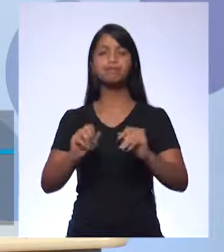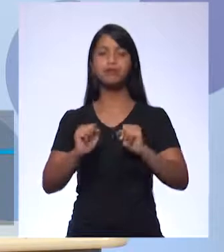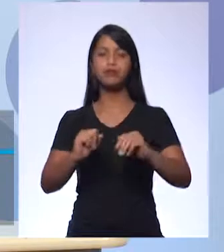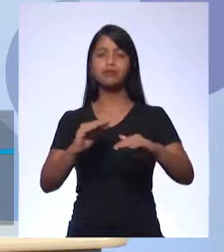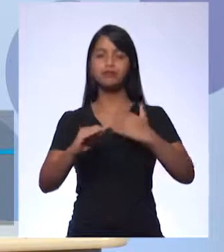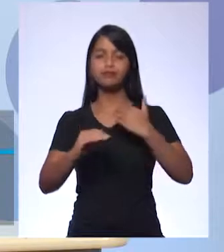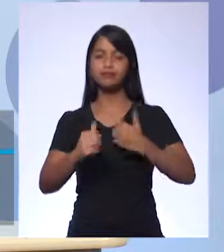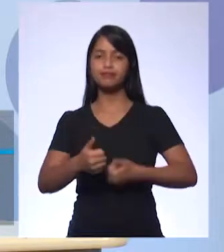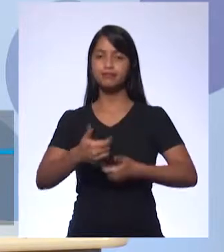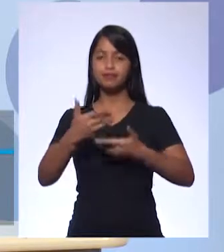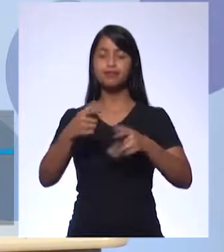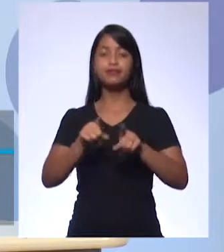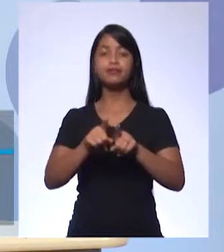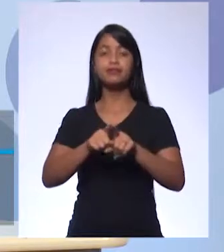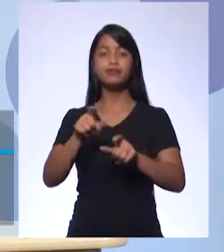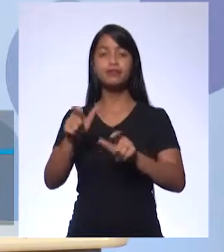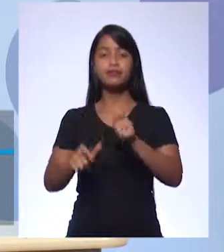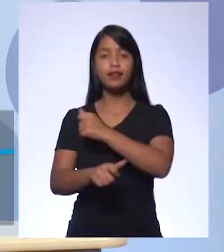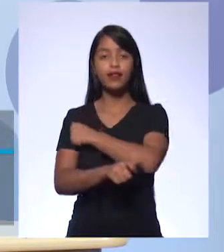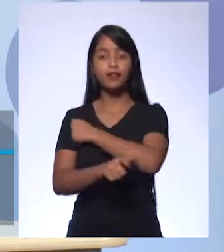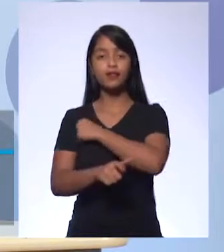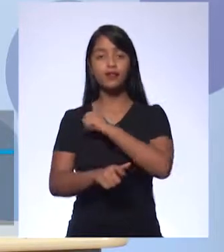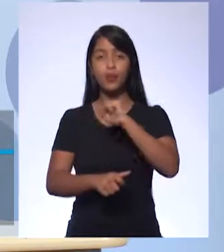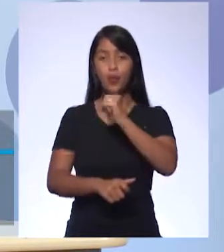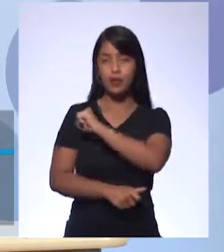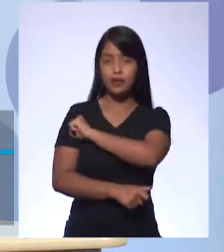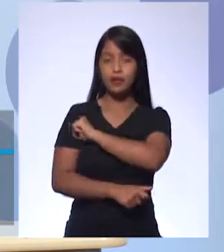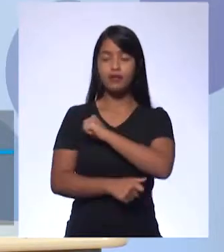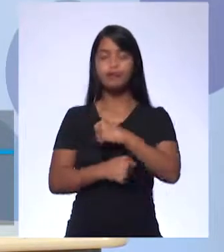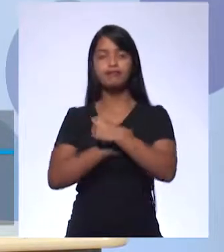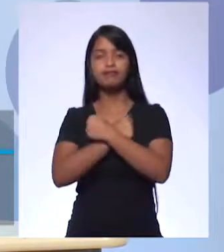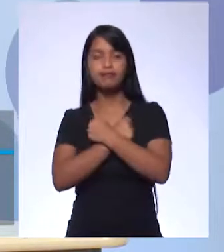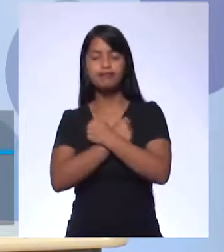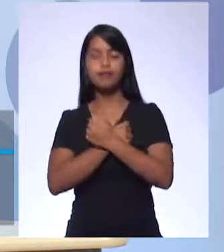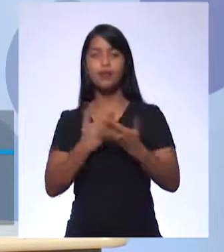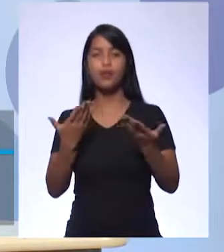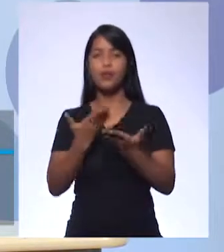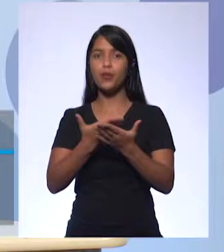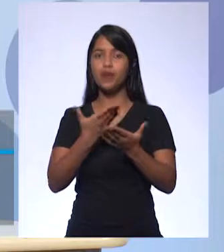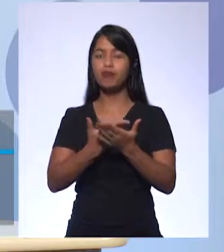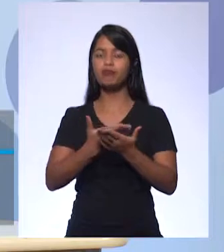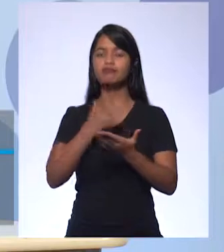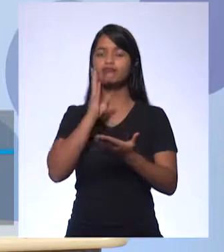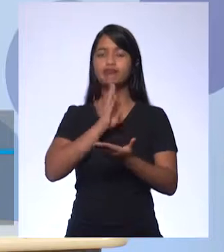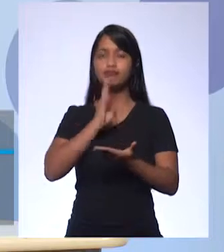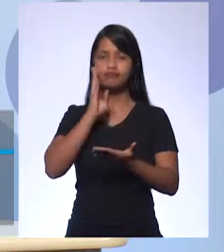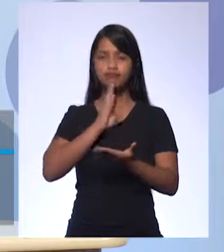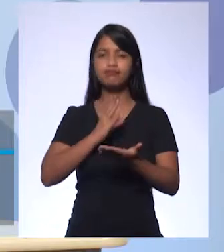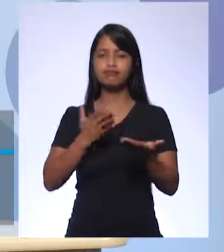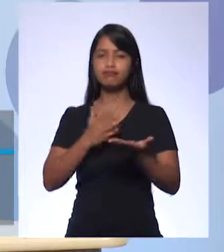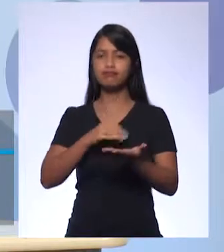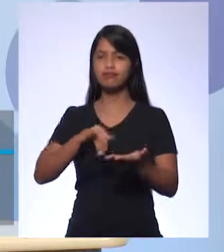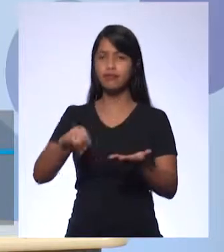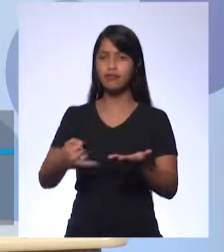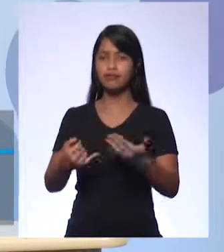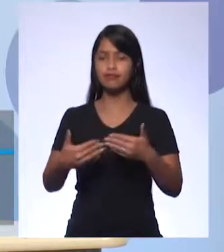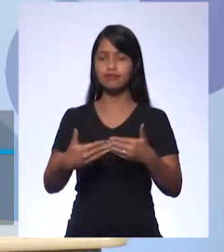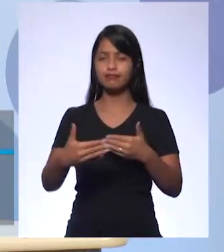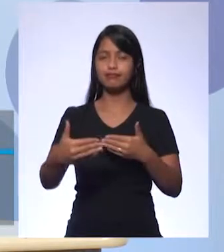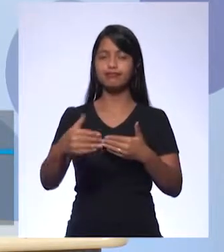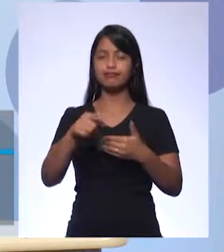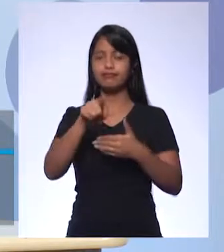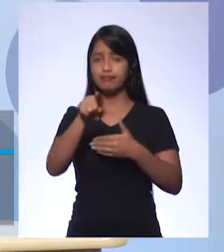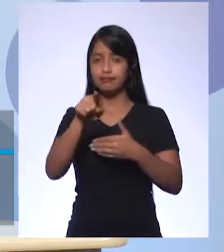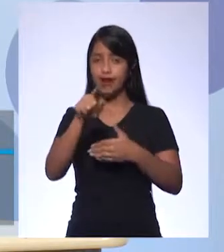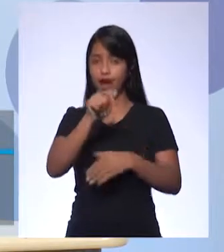Um abraço aí aos alunos também do oitavo ano para mais essa aula, uma aula bacana. Vamos aproveitar aí, fazendo essa interação com o